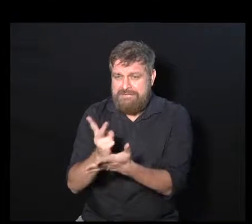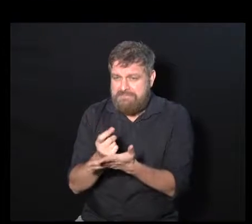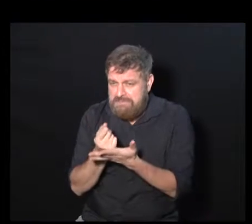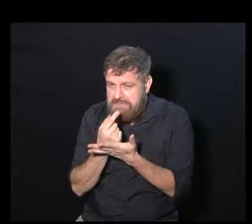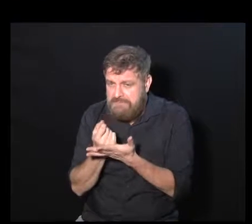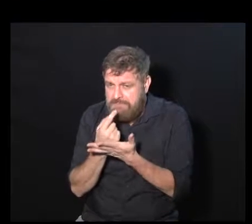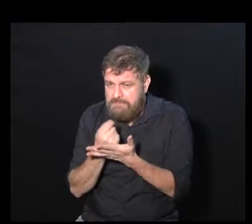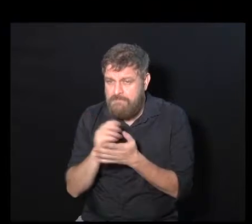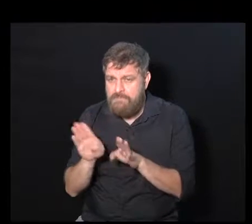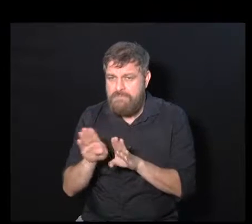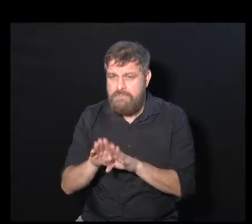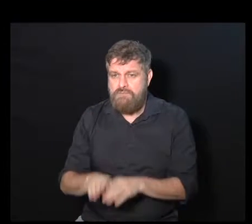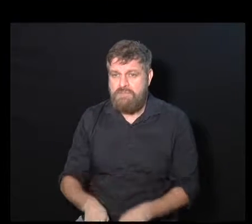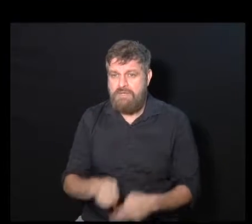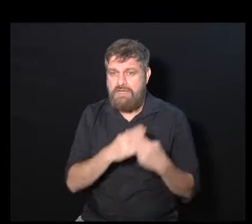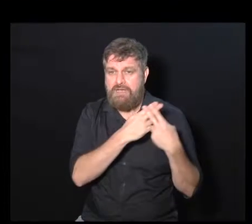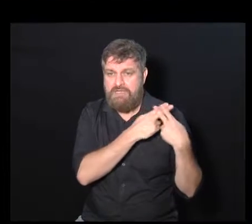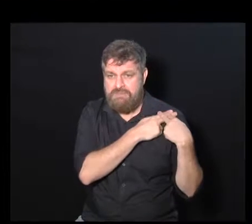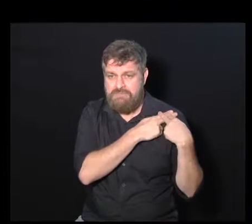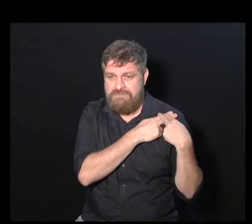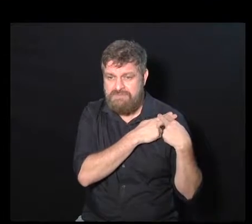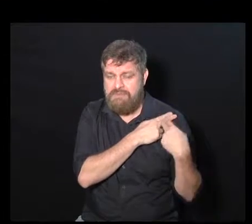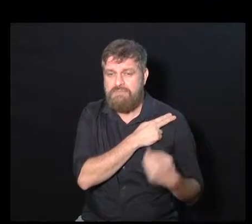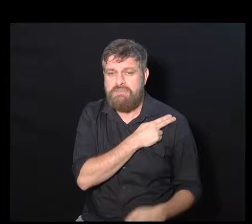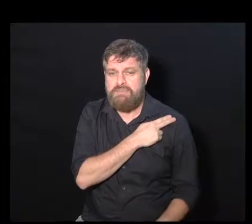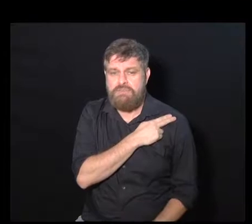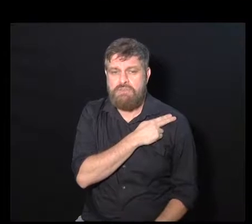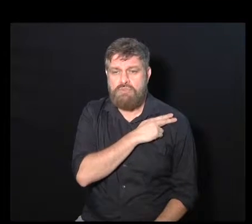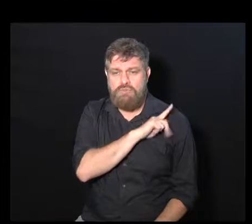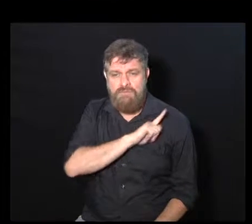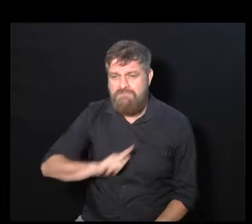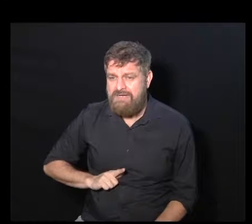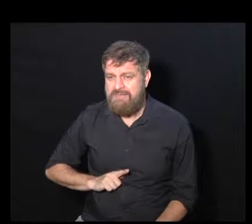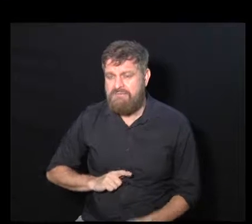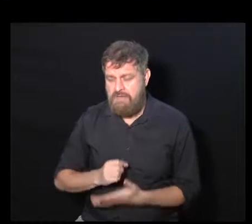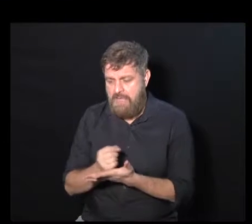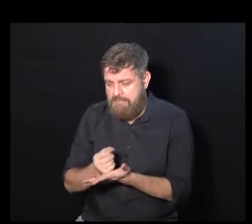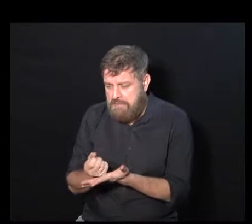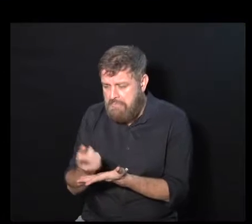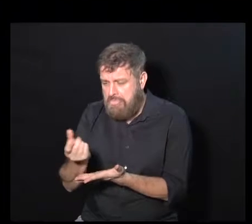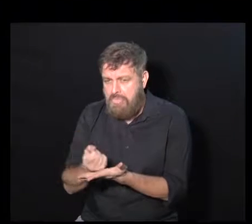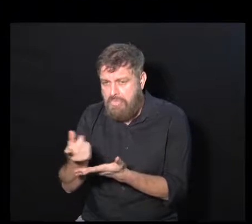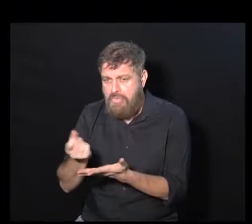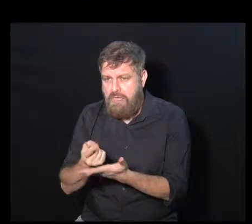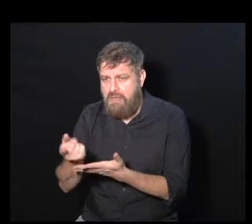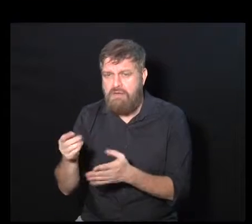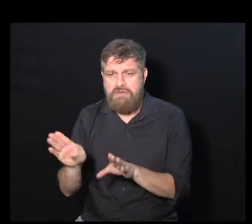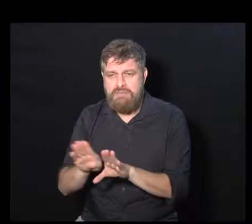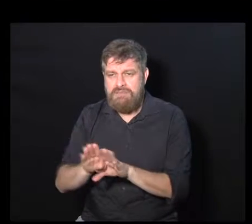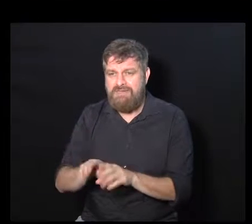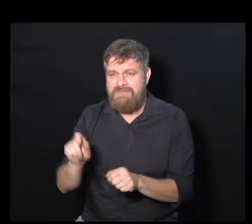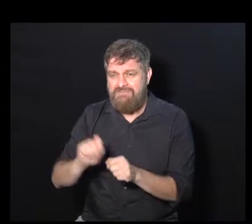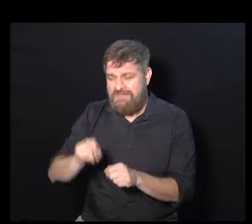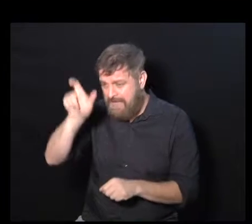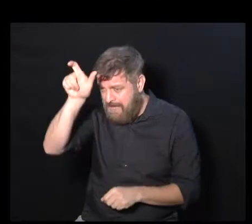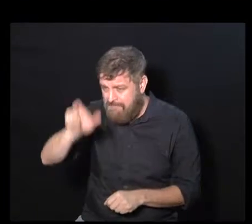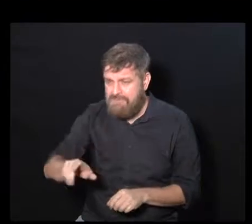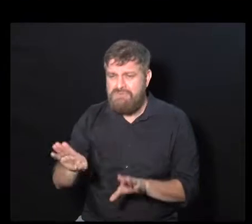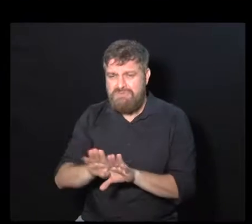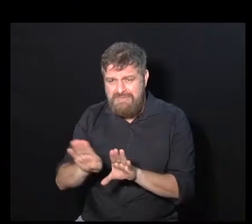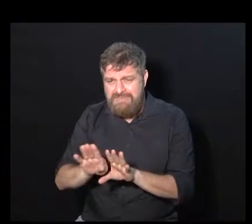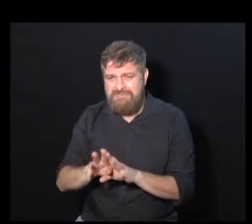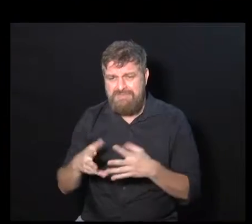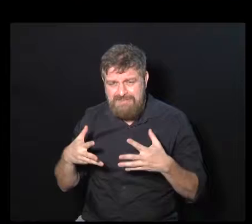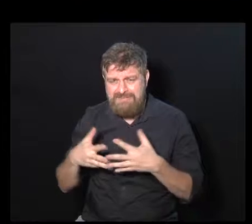função do Estado não é medicalizar, porque a própria medicalização é iatrogênica, ou seja, ela também